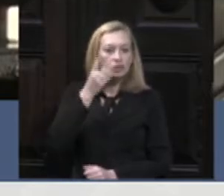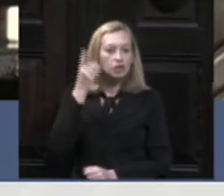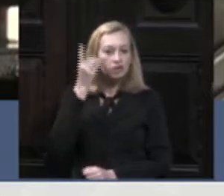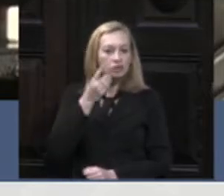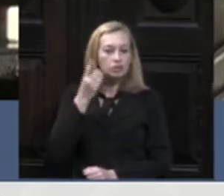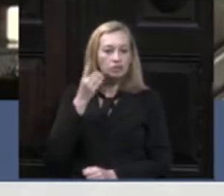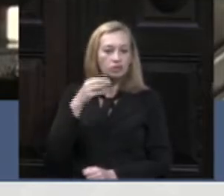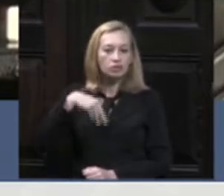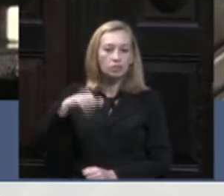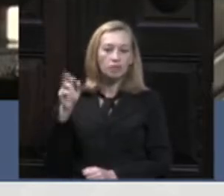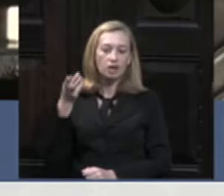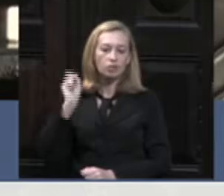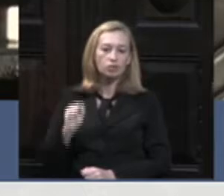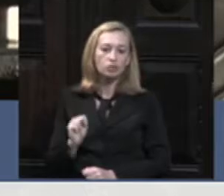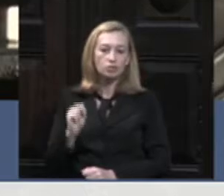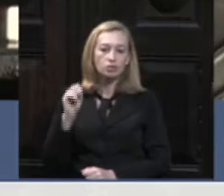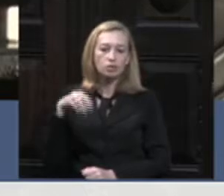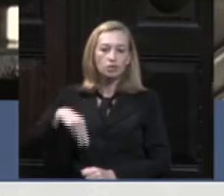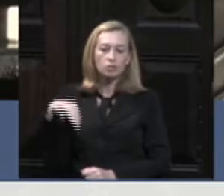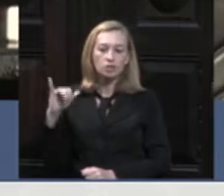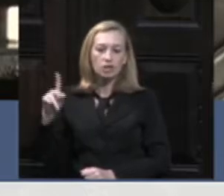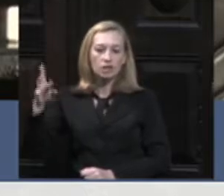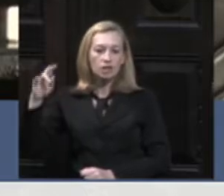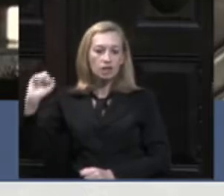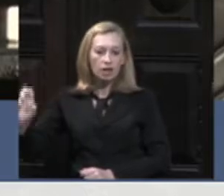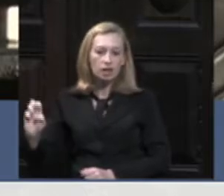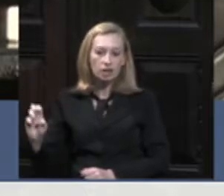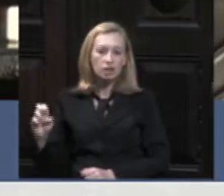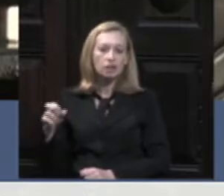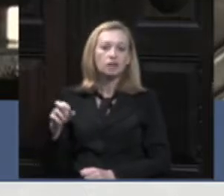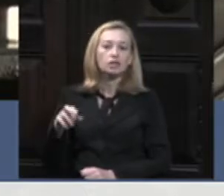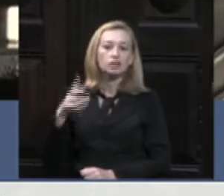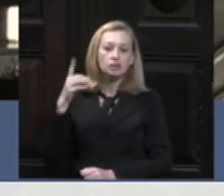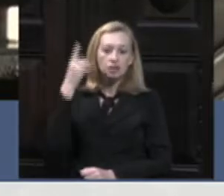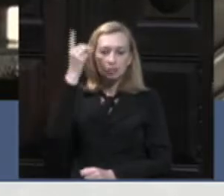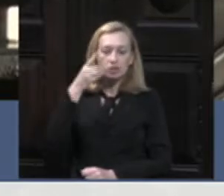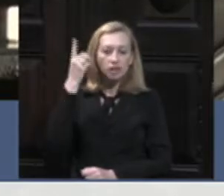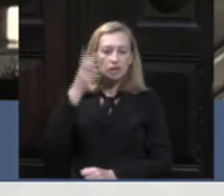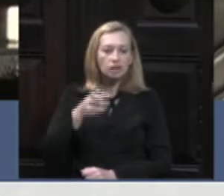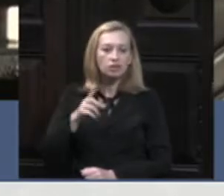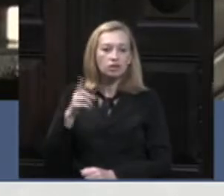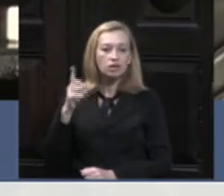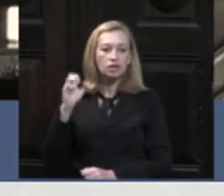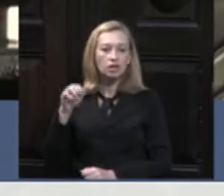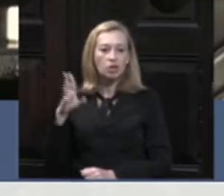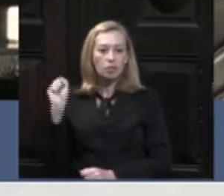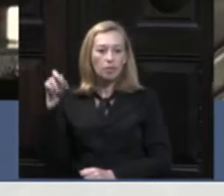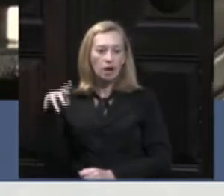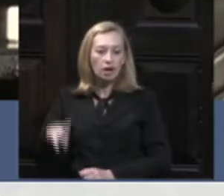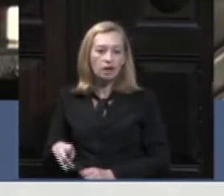deputado Marcos Miller, deputado Eliomar Coelho, um instante,